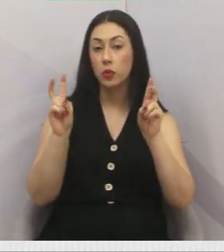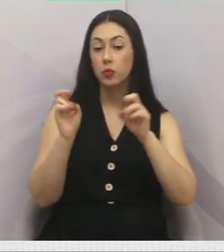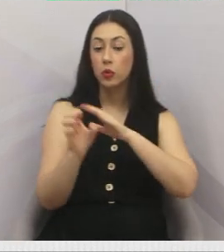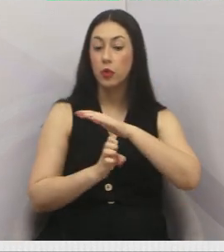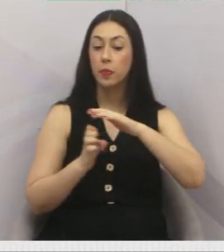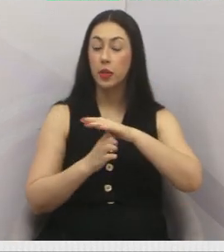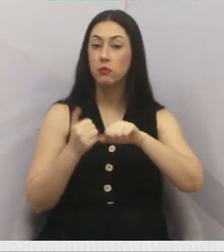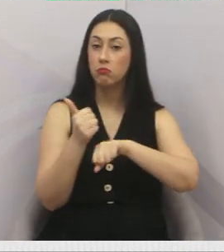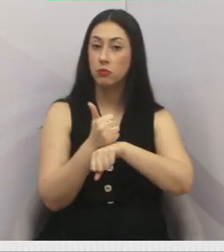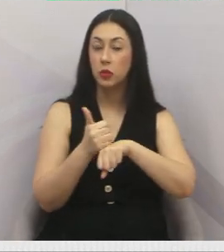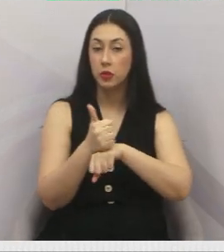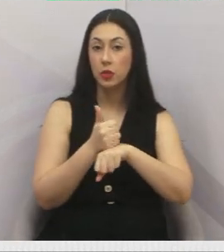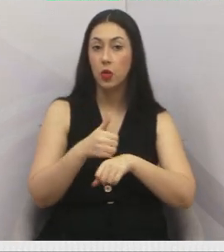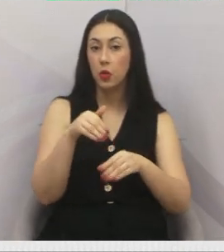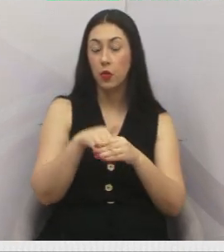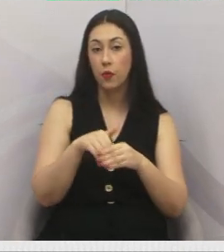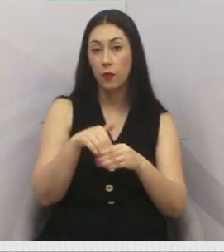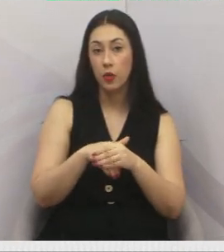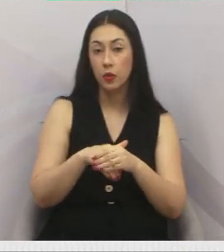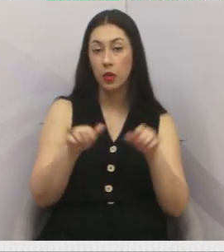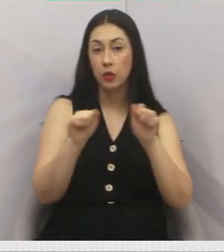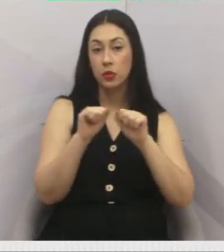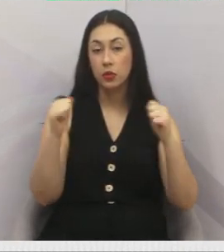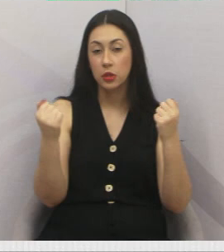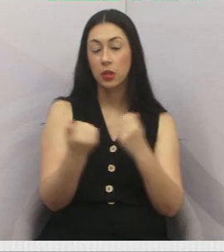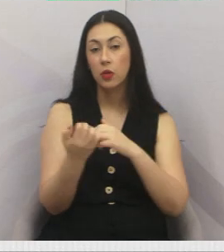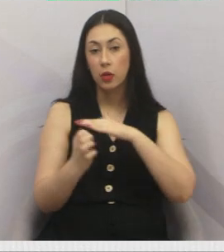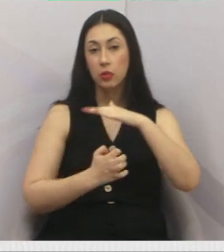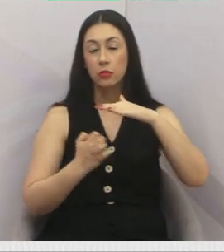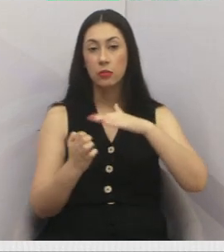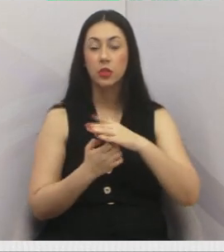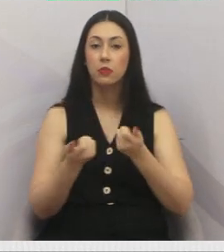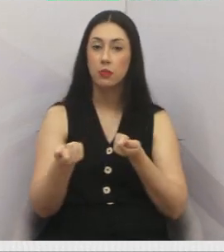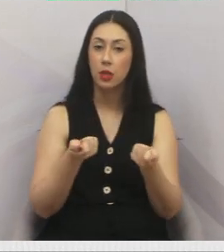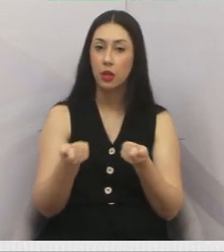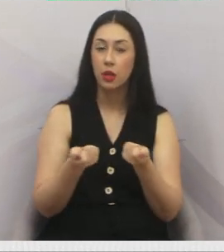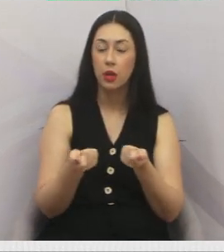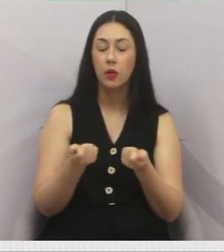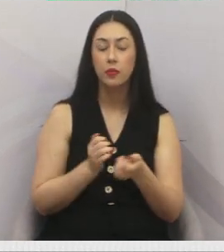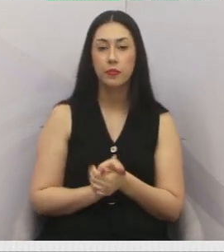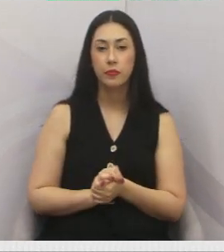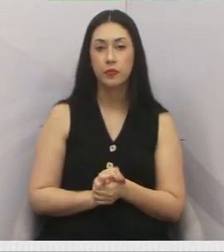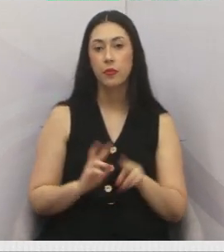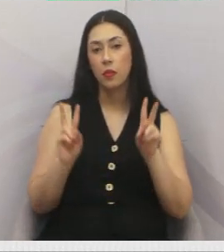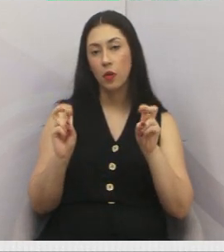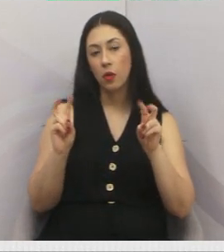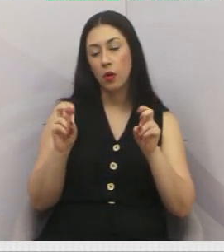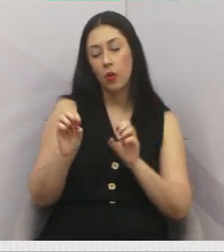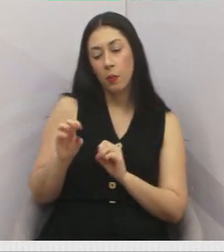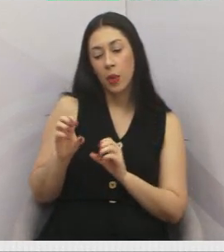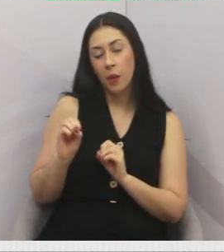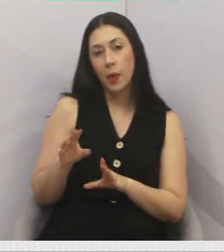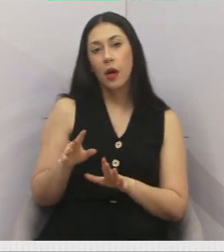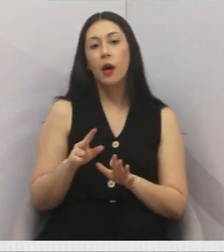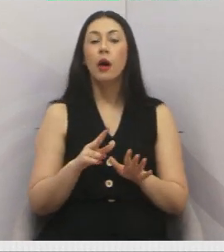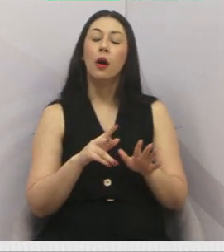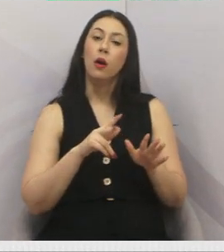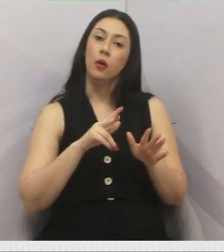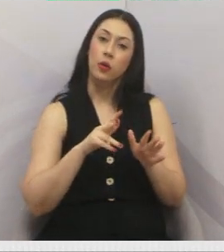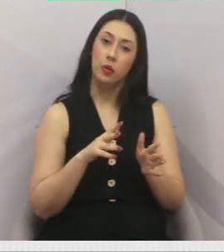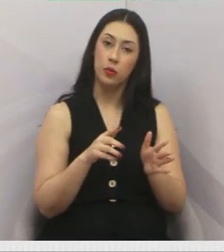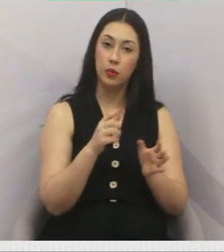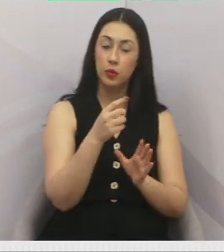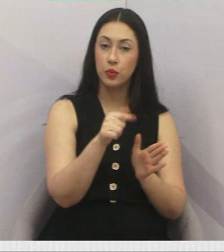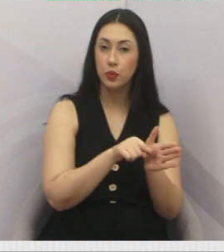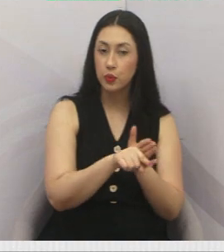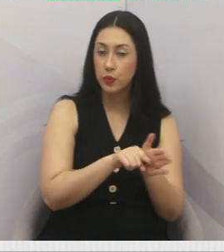Entidades Profissionais, um voto para a Associação das Empresas de Mineração. Segmento Entidades Acadêmicas, um voto para o Instituto